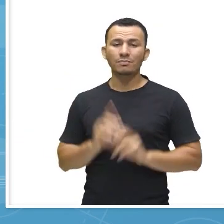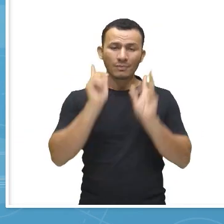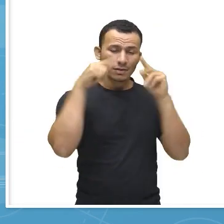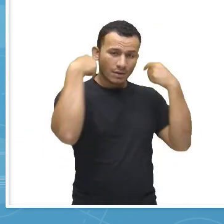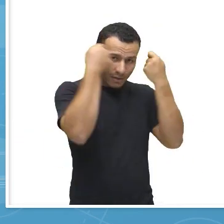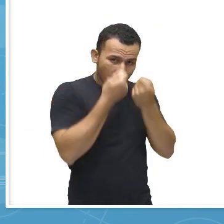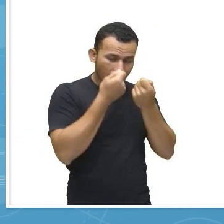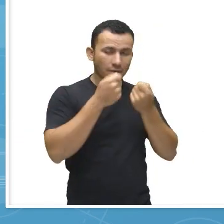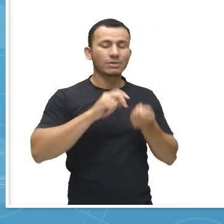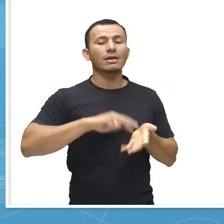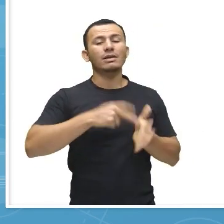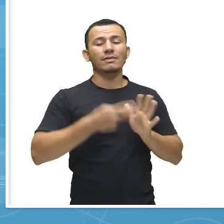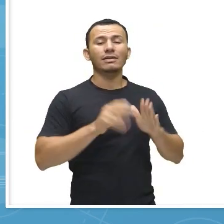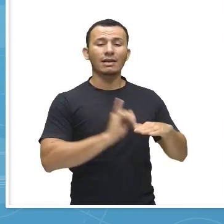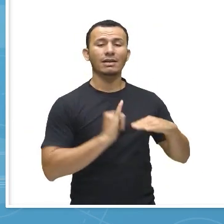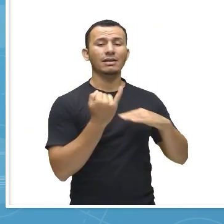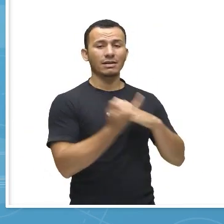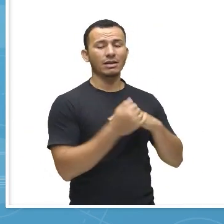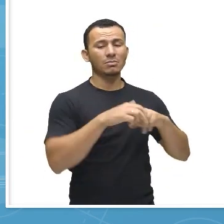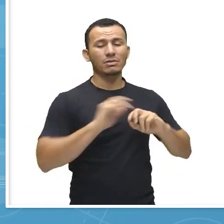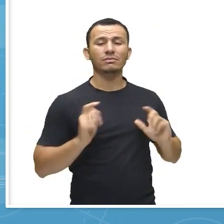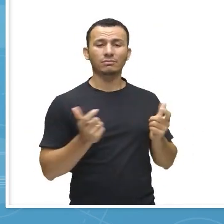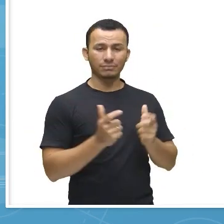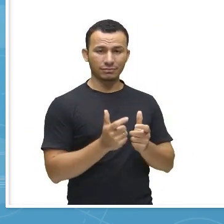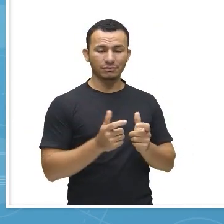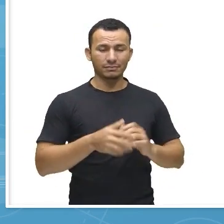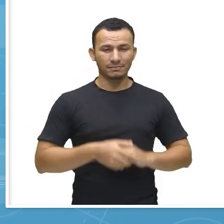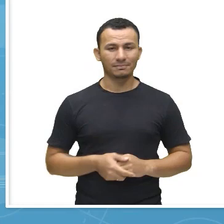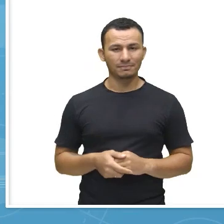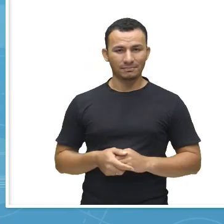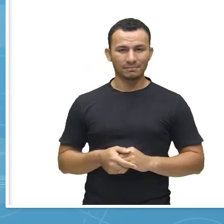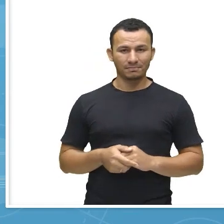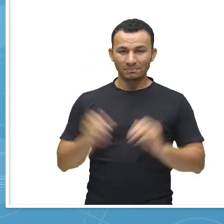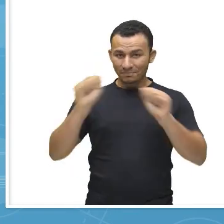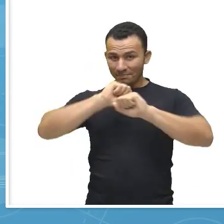ser considerada uma ilha. Então,